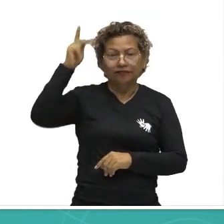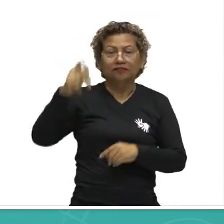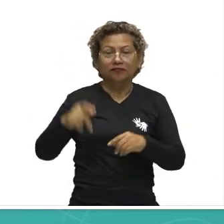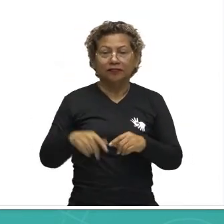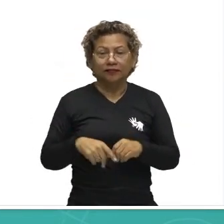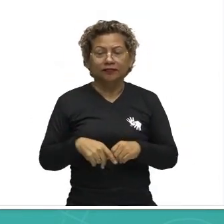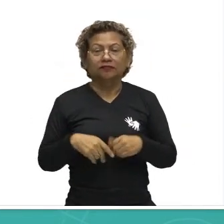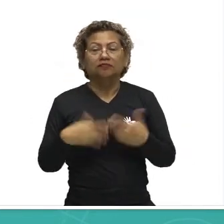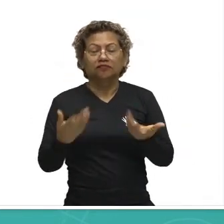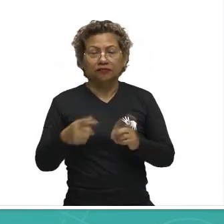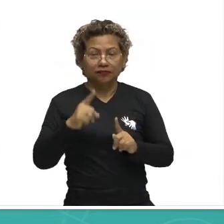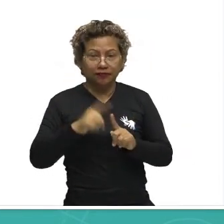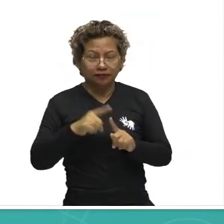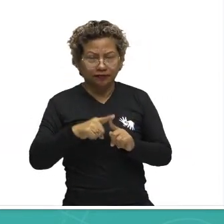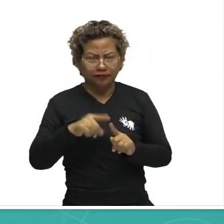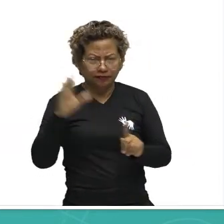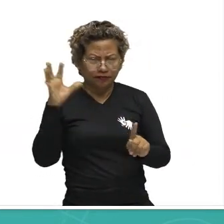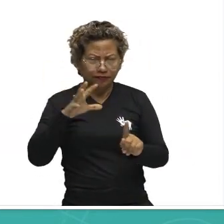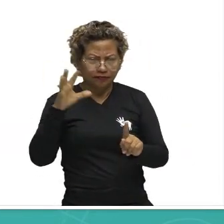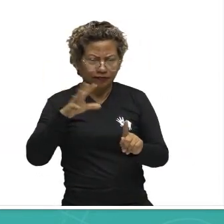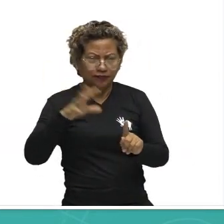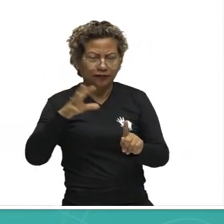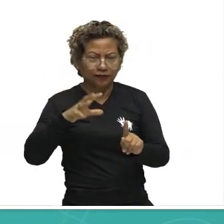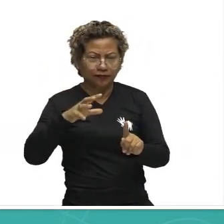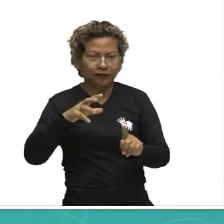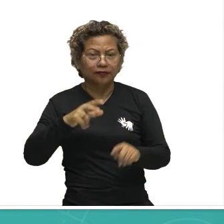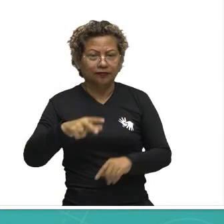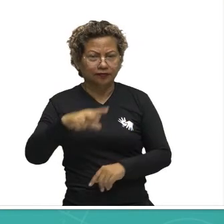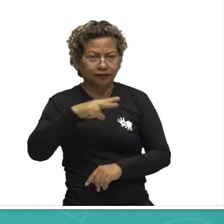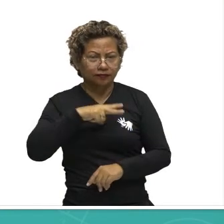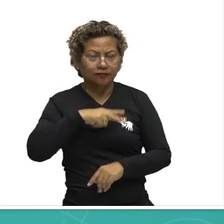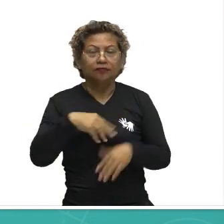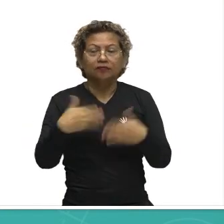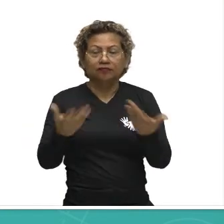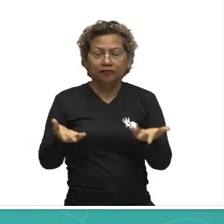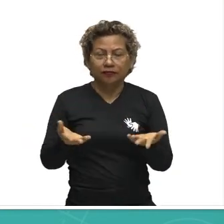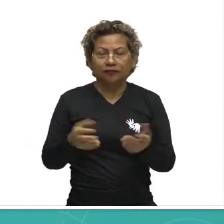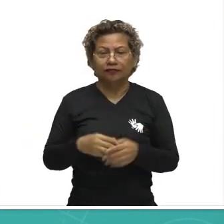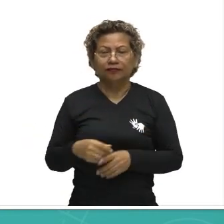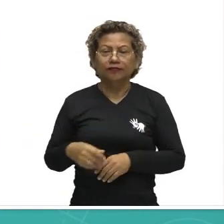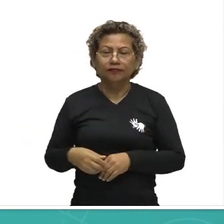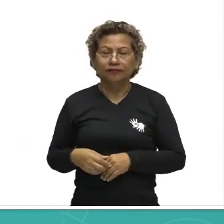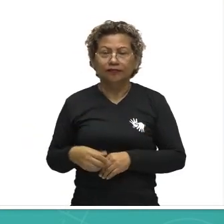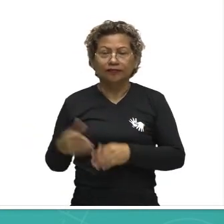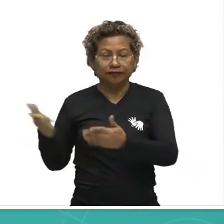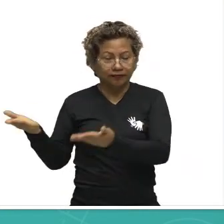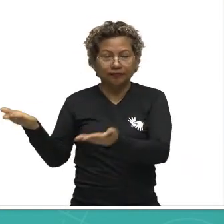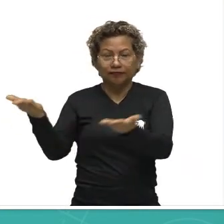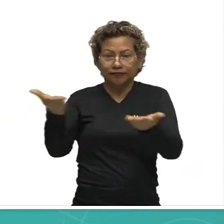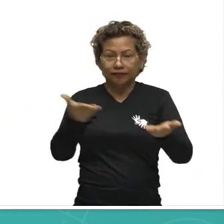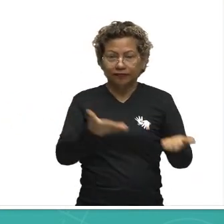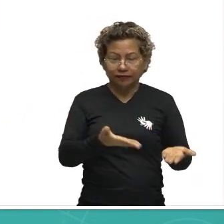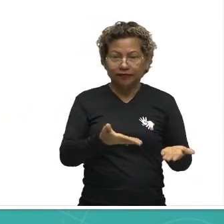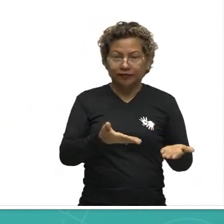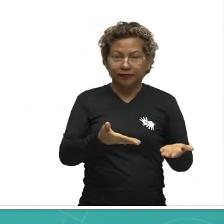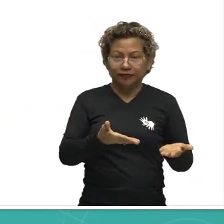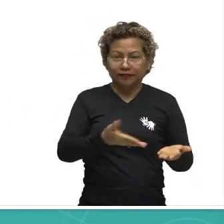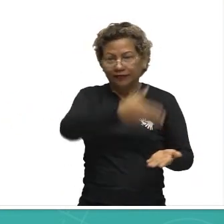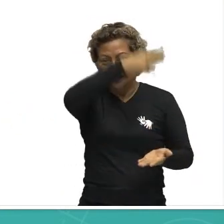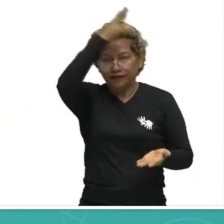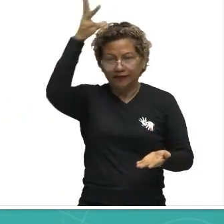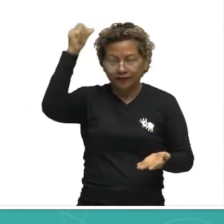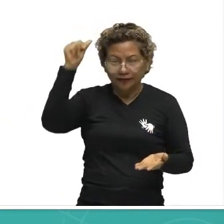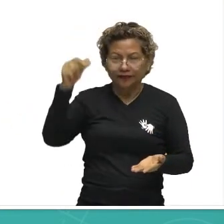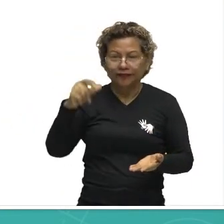Mas Maranhão teve influência o quê? Portuguesa, espanhol? E aí chegou aqui no Amazonas, teve a influência do quê?